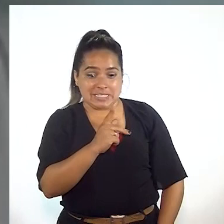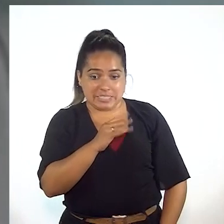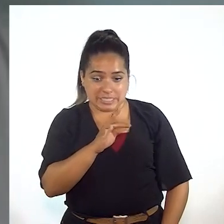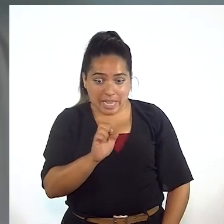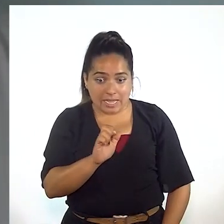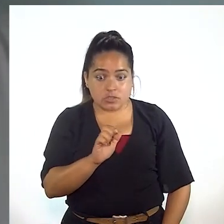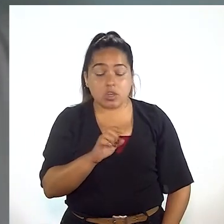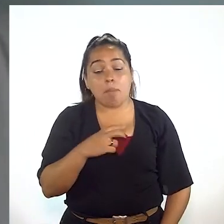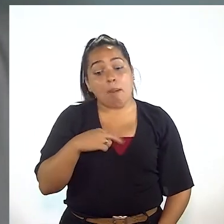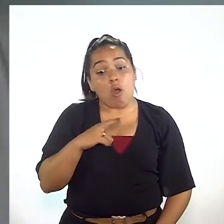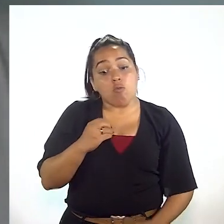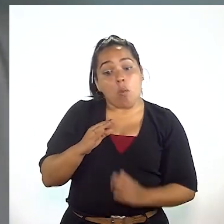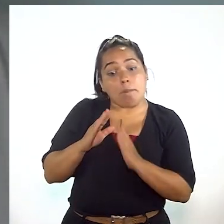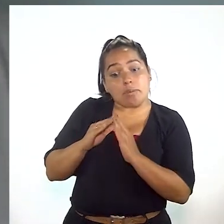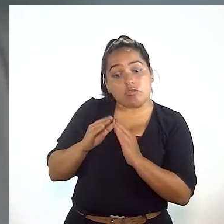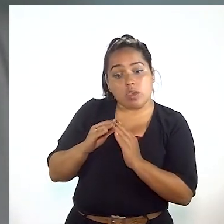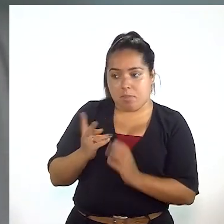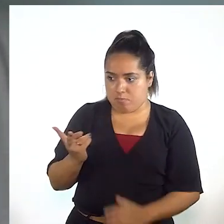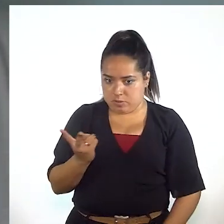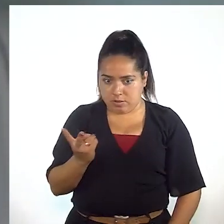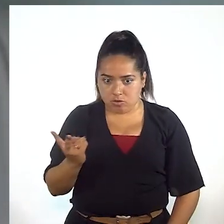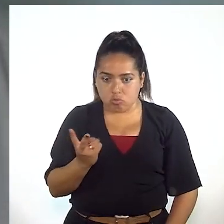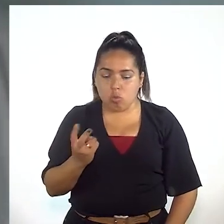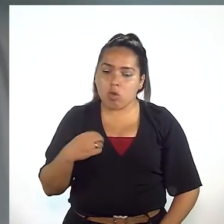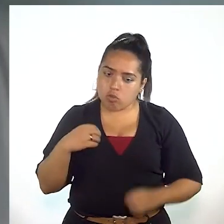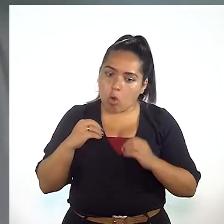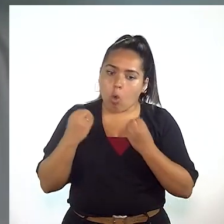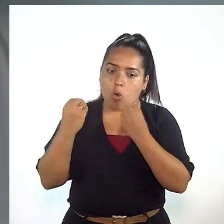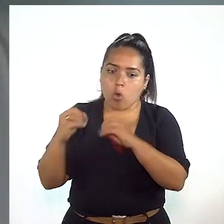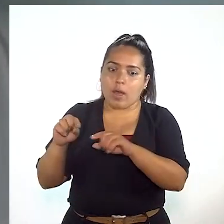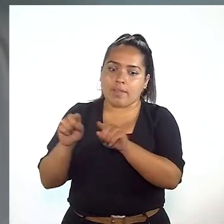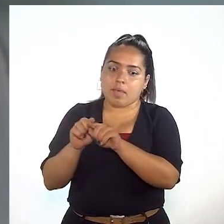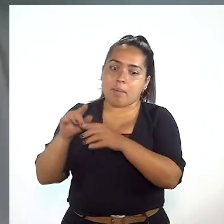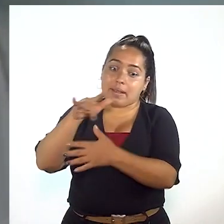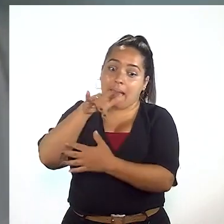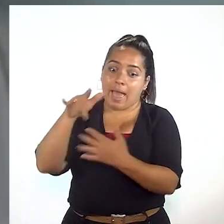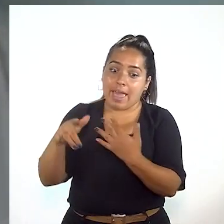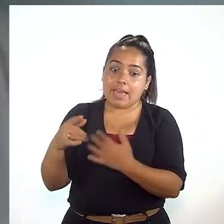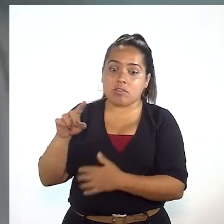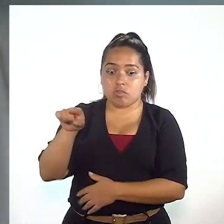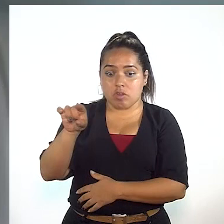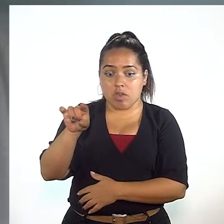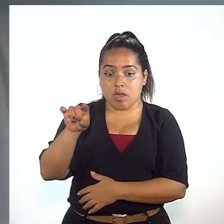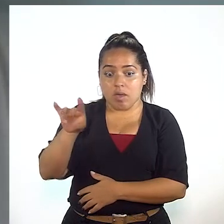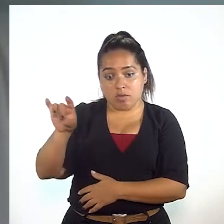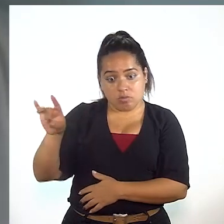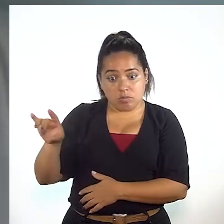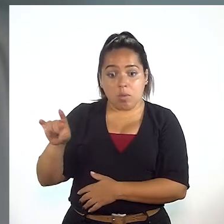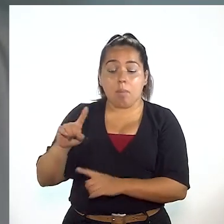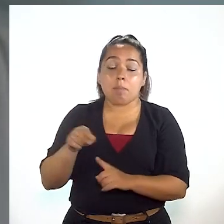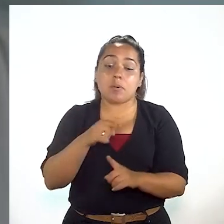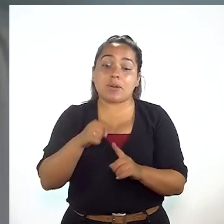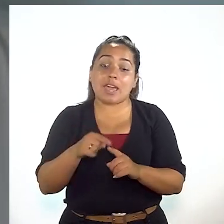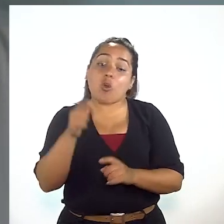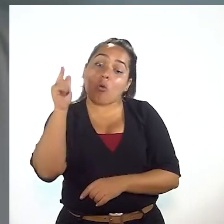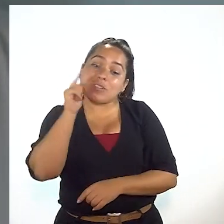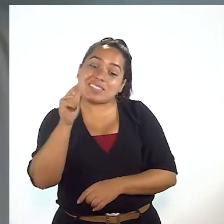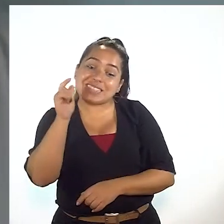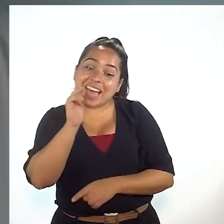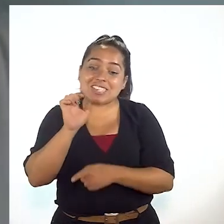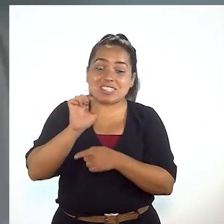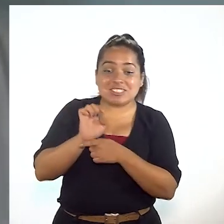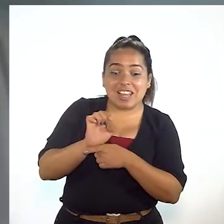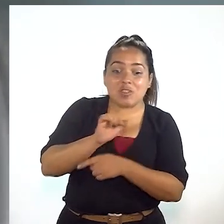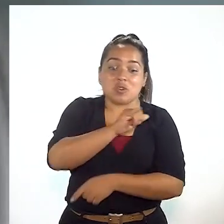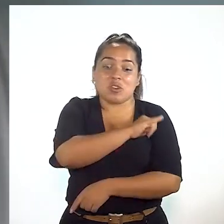nosso painel, mas eu queria também que vocês fizessem circular na rede de vocês. Quanto mais pessoas a gente conseguir juntar aqui no Rio de Janeiro, melhor,